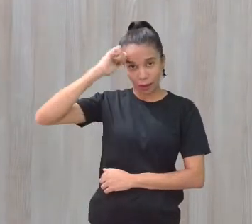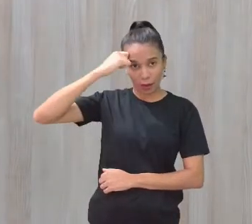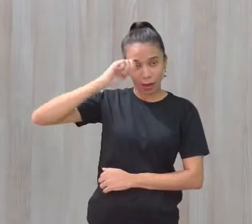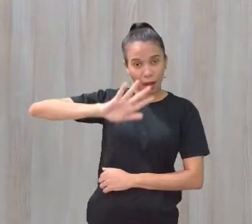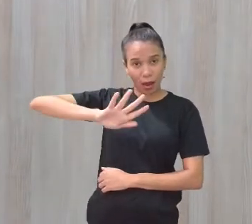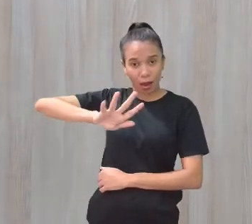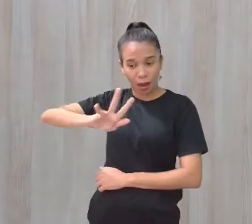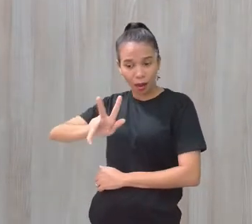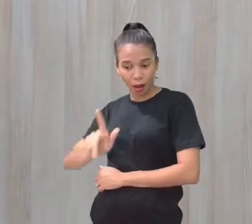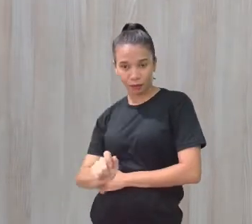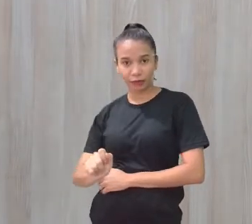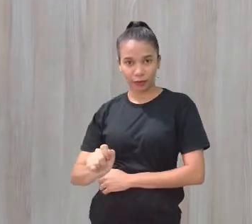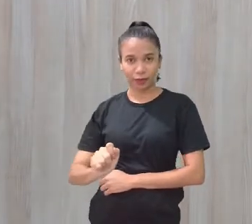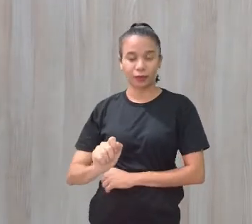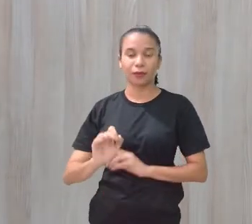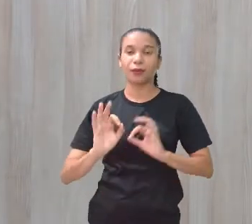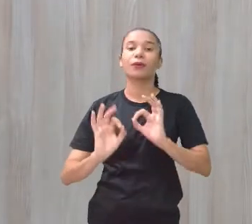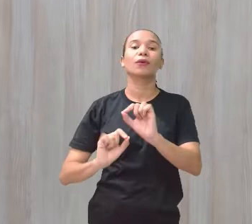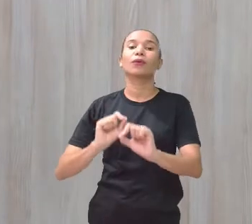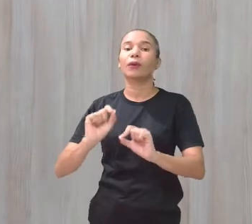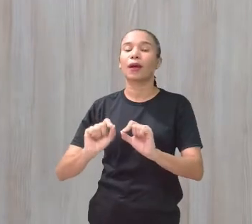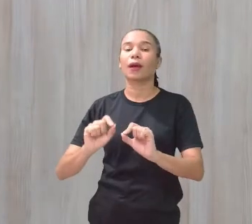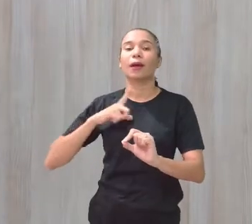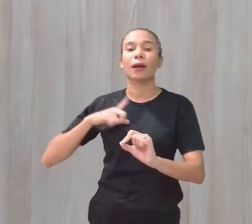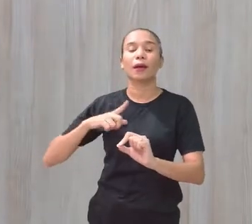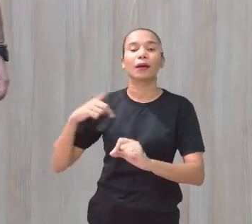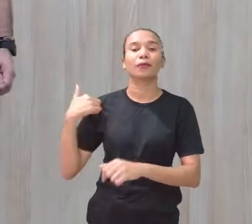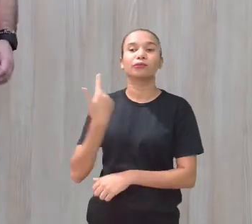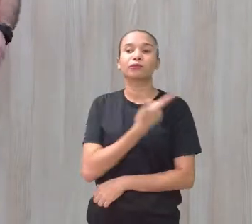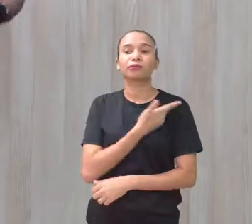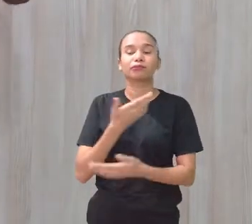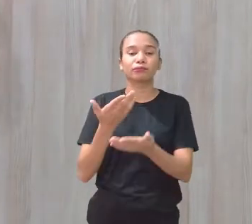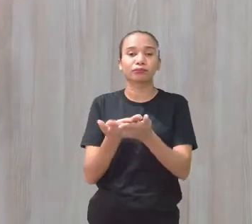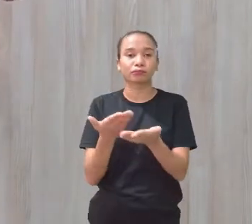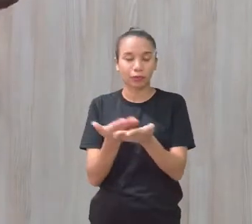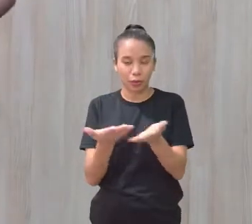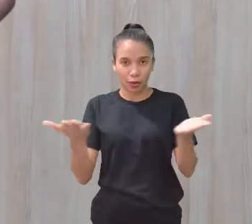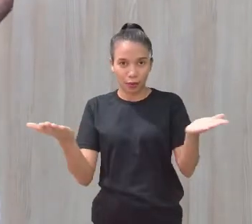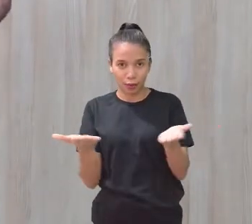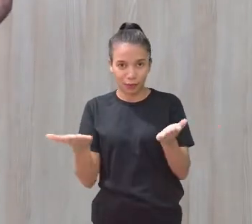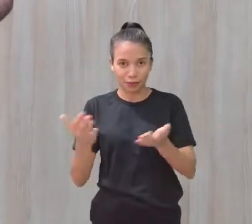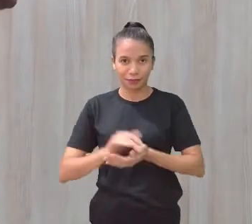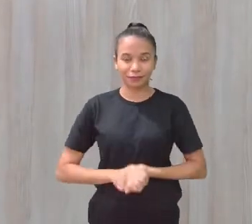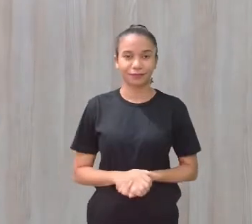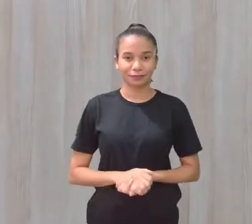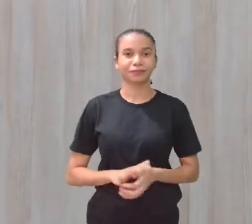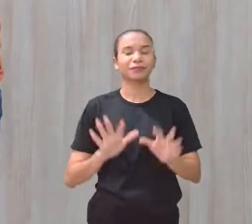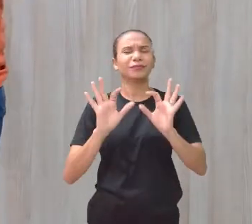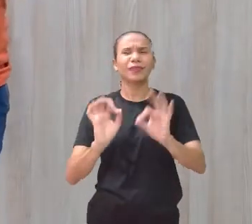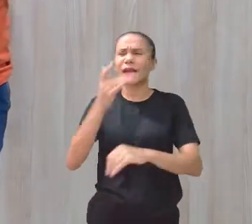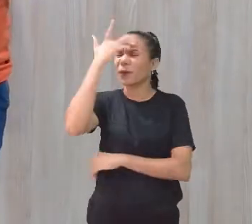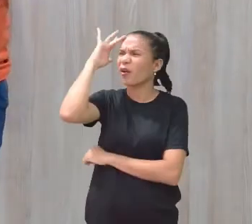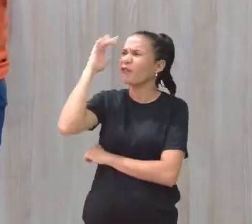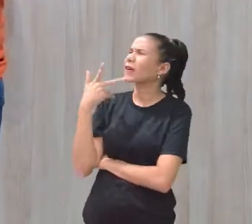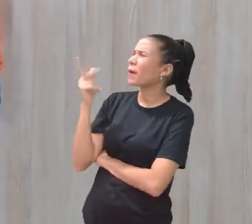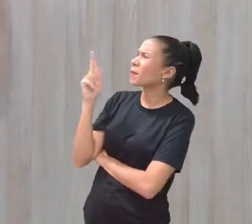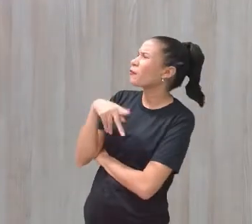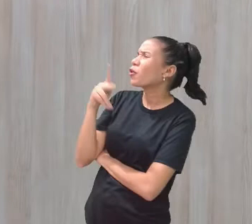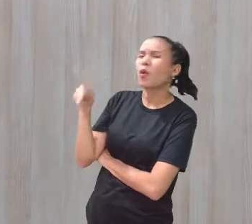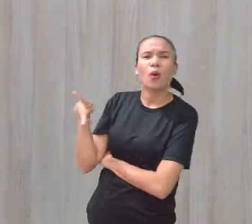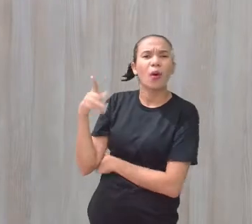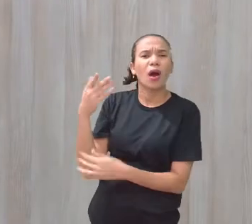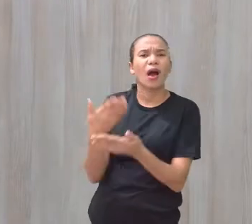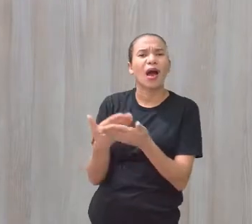continente africano, que é o continente que nós vamos estudar. Aí você diz, professor, mas